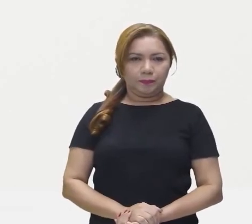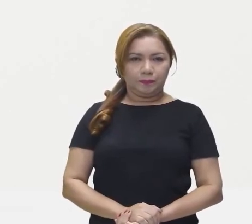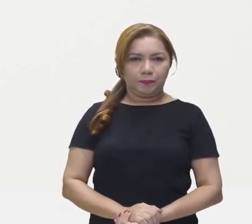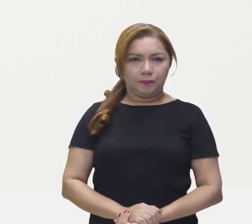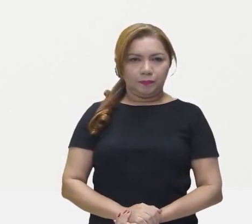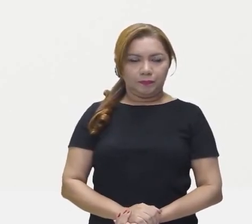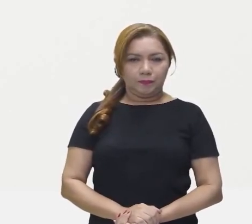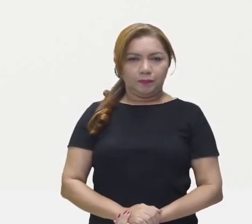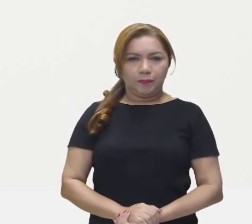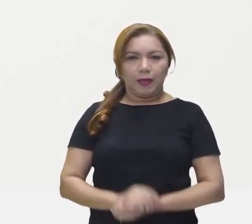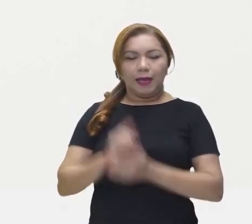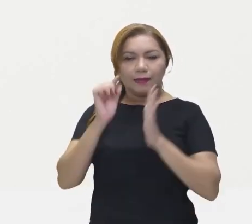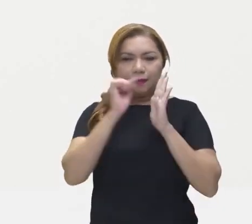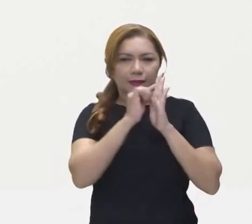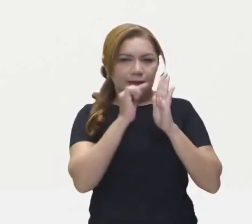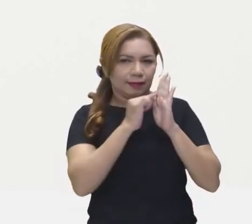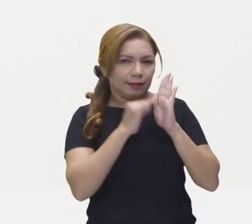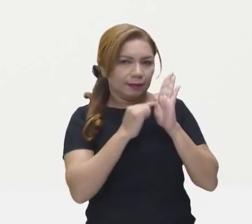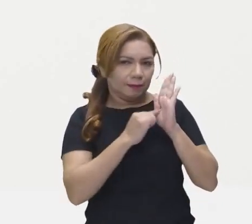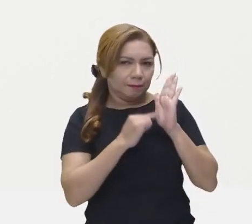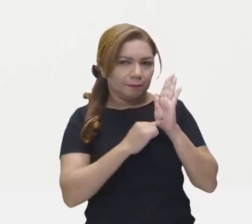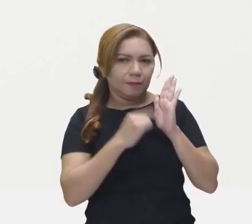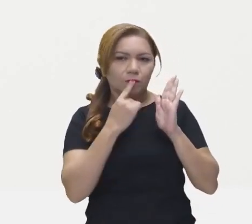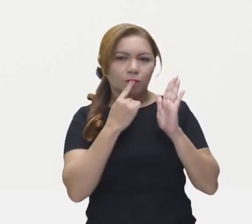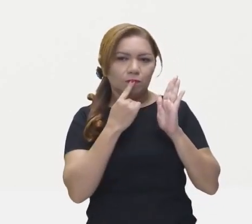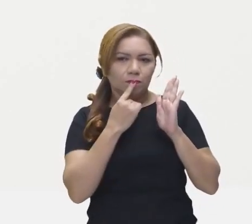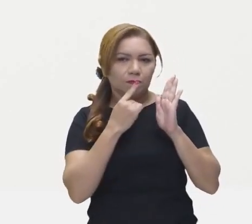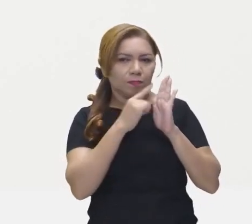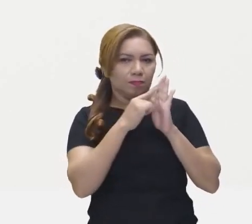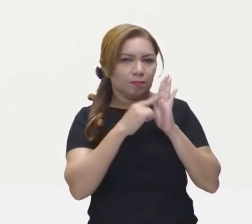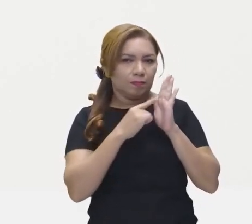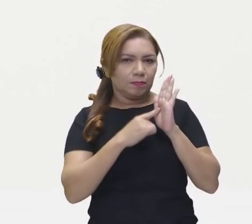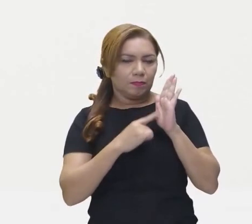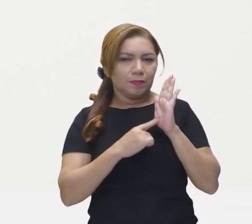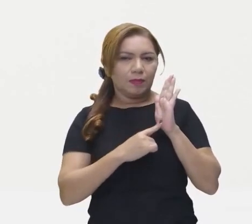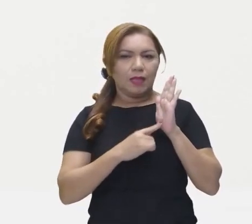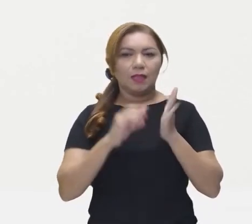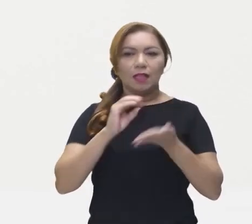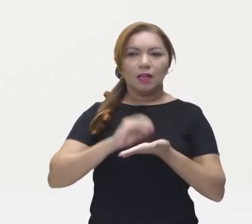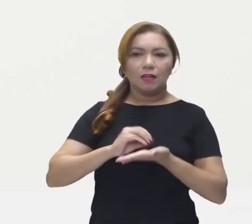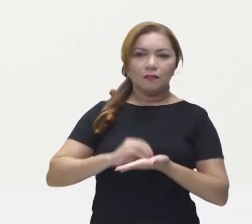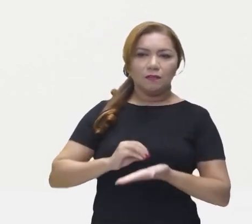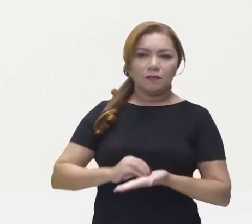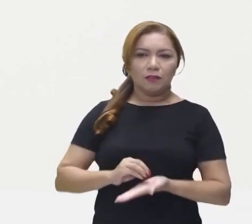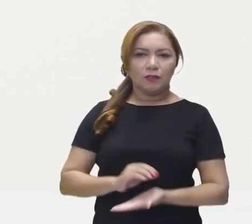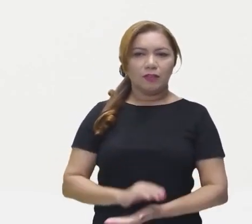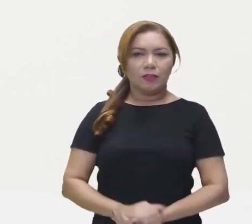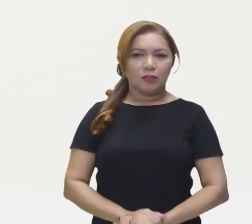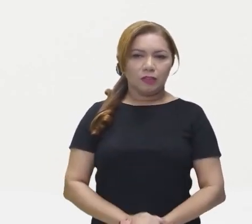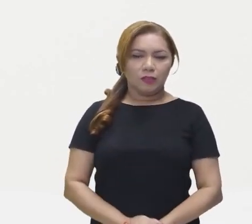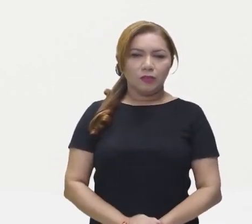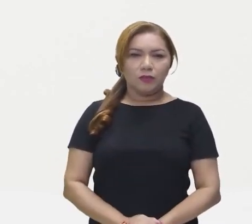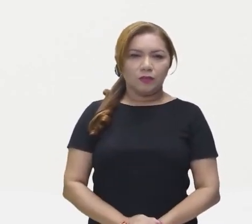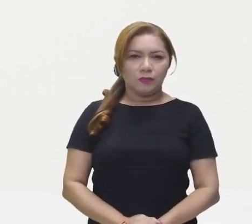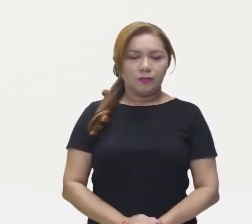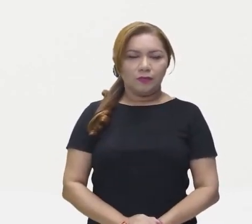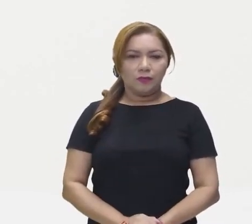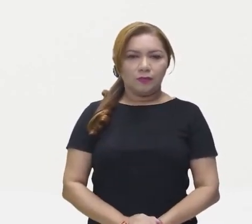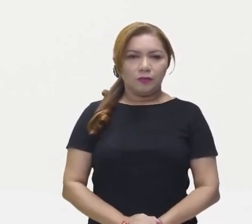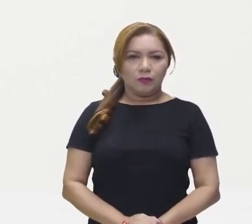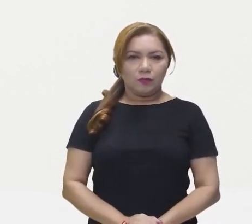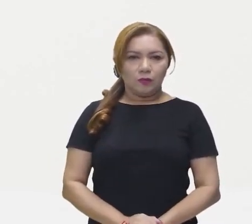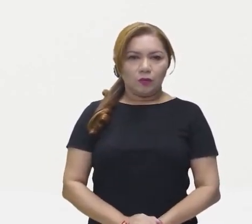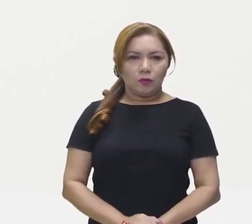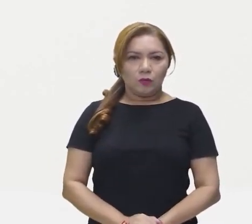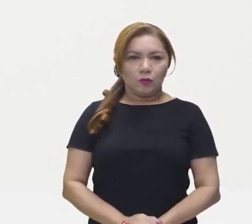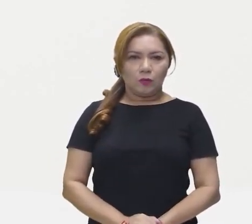Eu já sei que aqui, neste ponto de encontro, eu tenho 10 metros. Eu